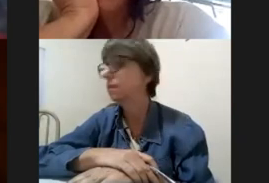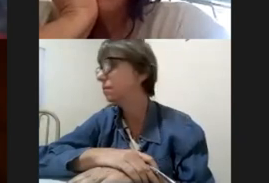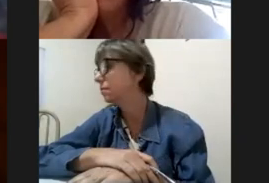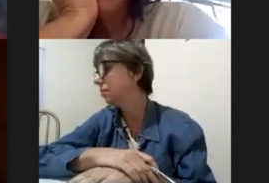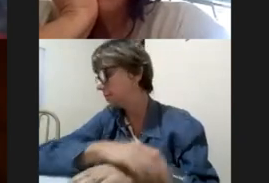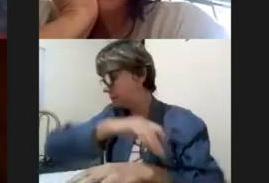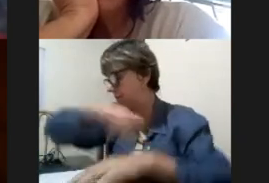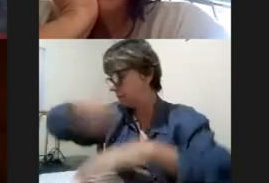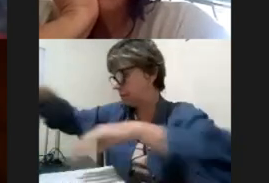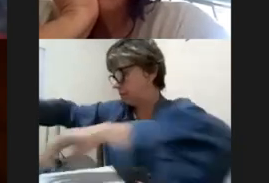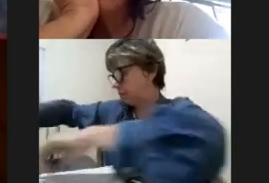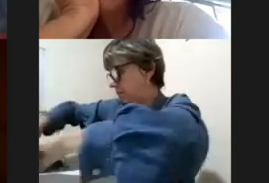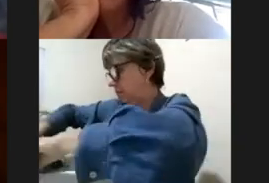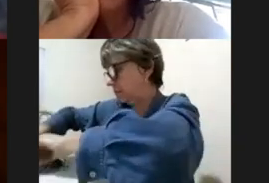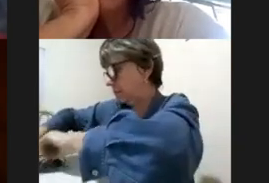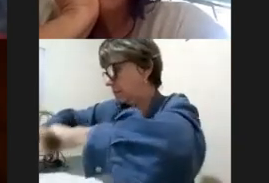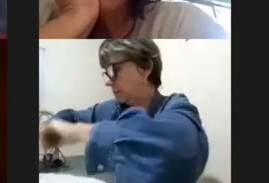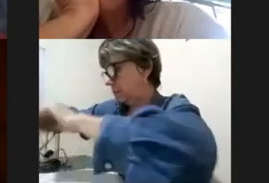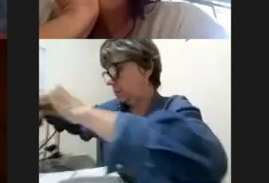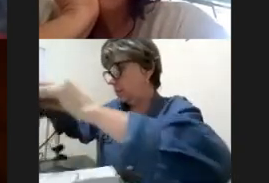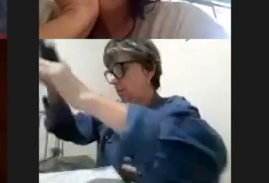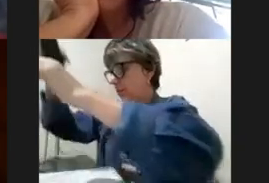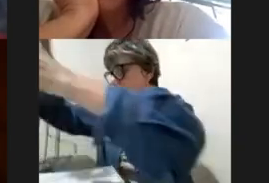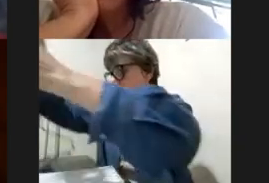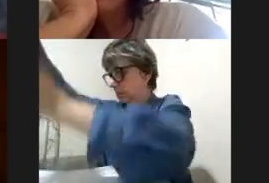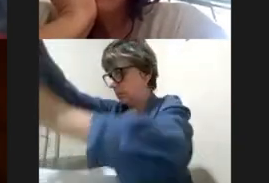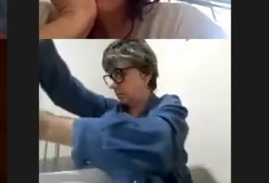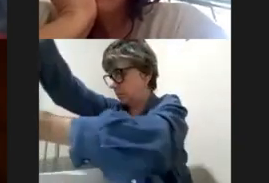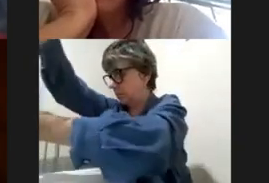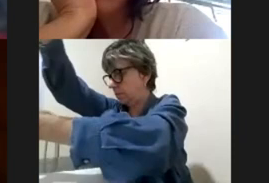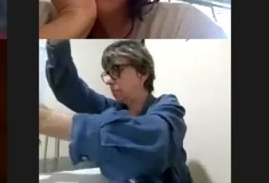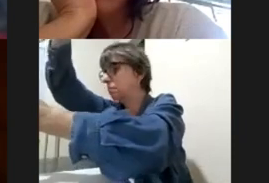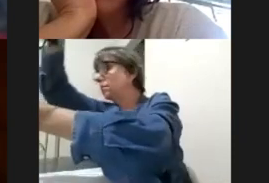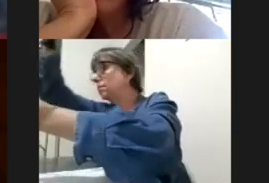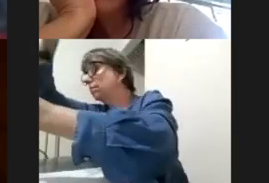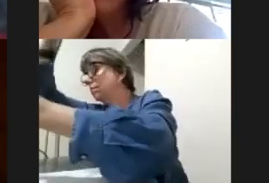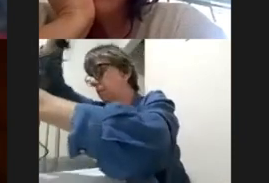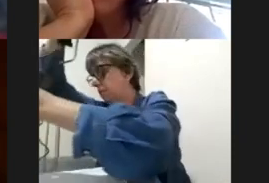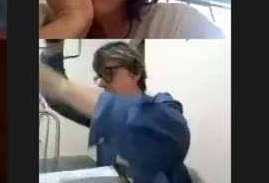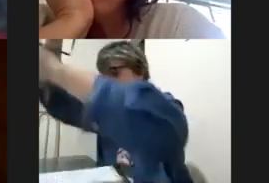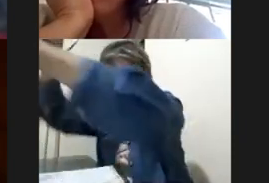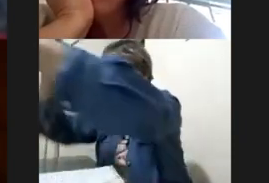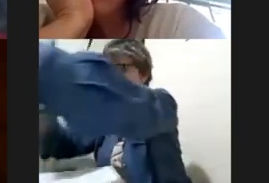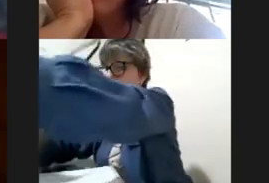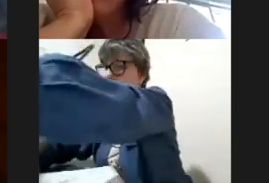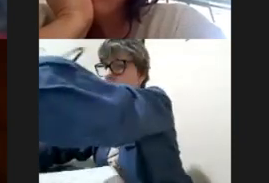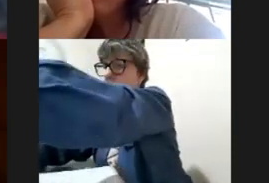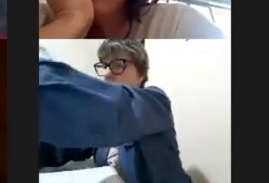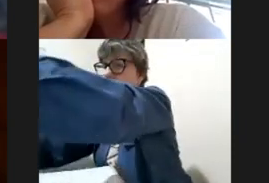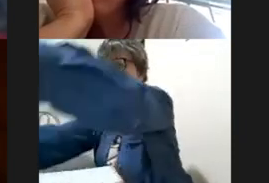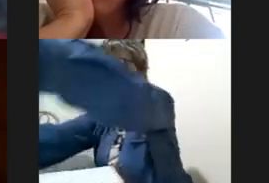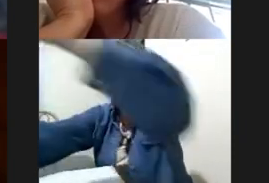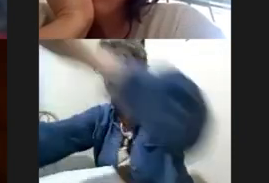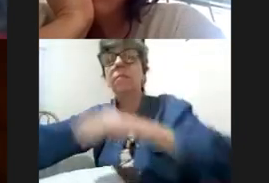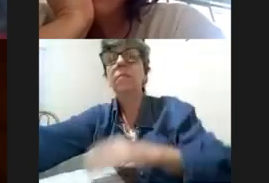Floripa, Santa Catarina. Tá? Deixa eu aproveitar então, já que o Pepe chegou, e dar uma valorizada nos homens, né? Que aqui só tem mulher,